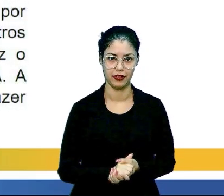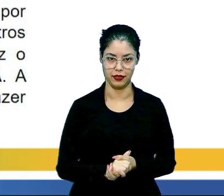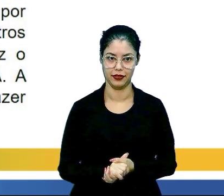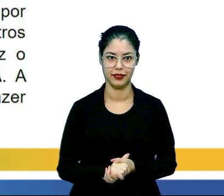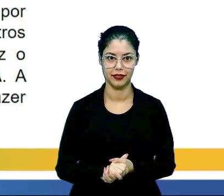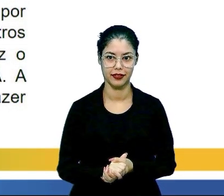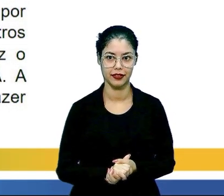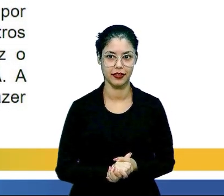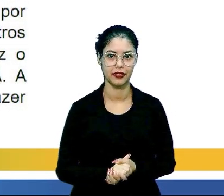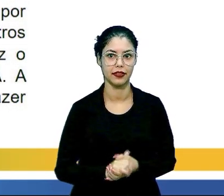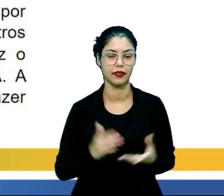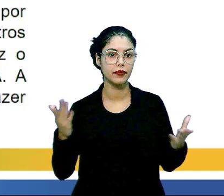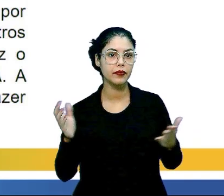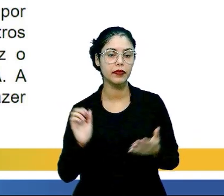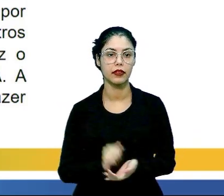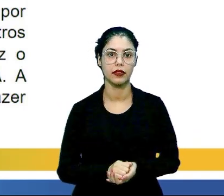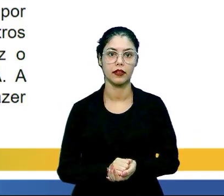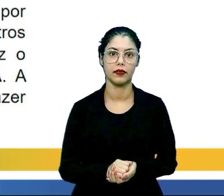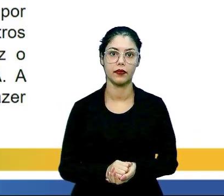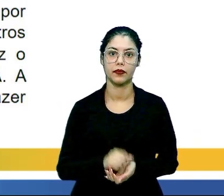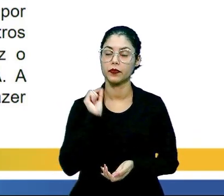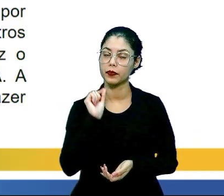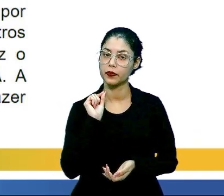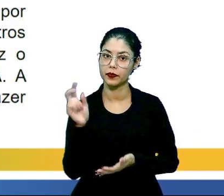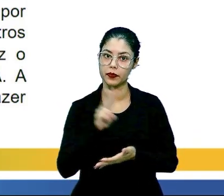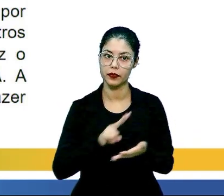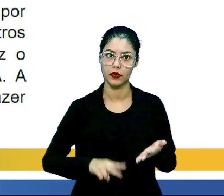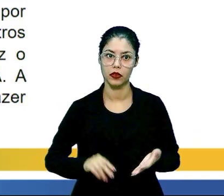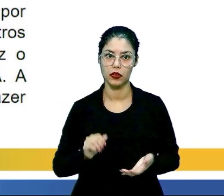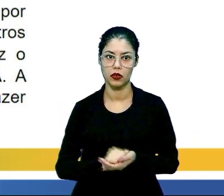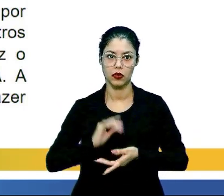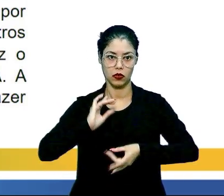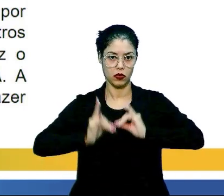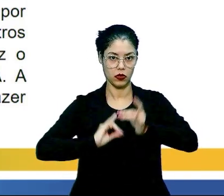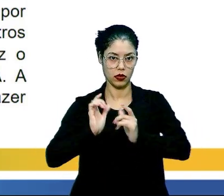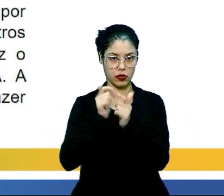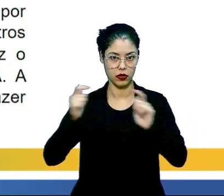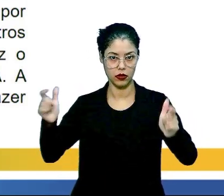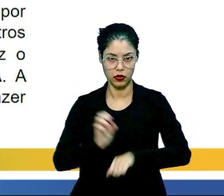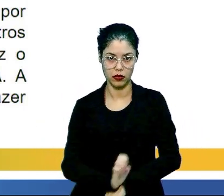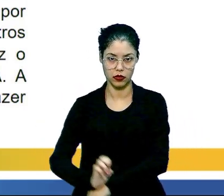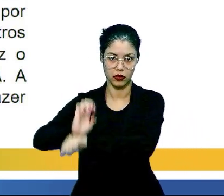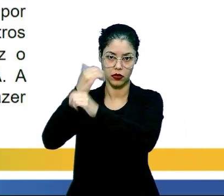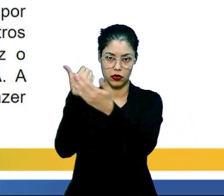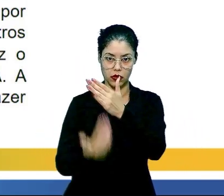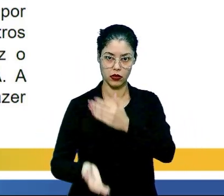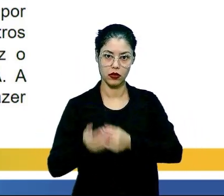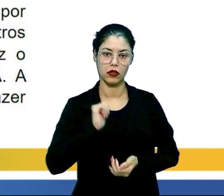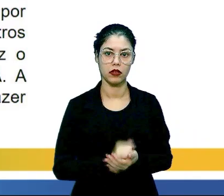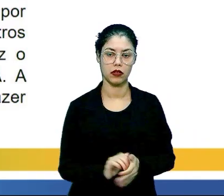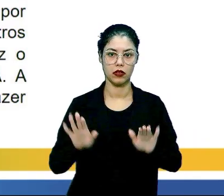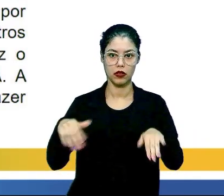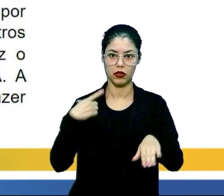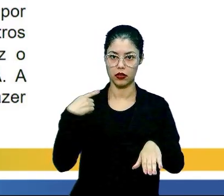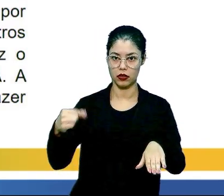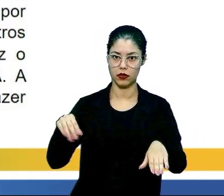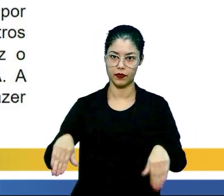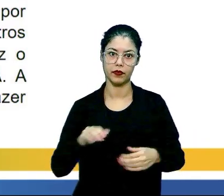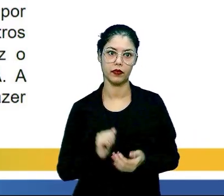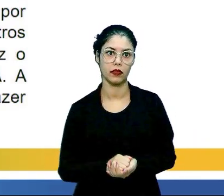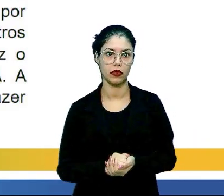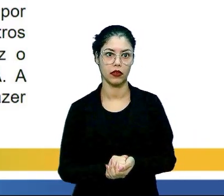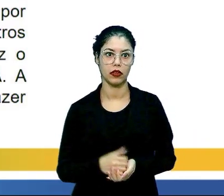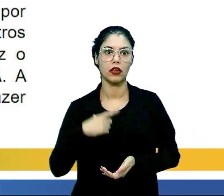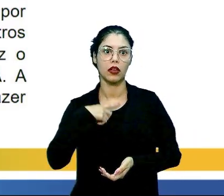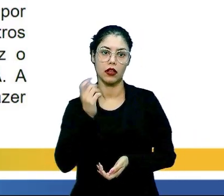sorte, Charles, e vamos de leitura. Leitura o quê? Uma leitura dinâmica. Hormônio aumenta a esperança de perder gordura sem sair do sofá.